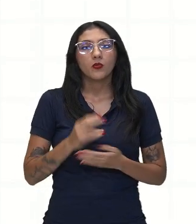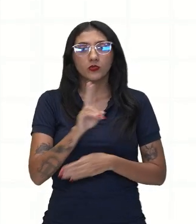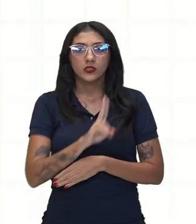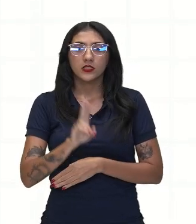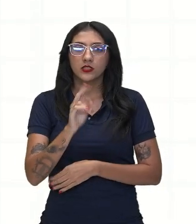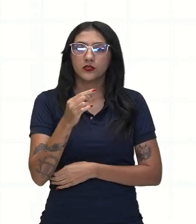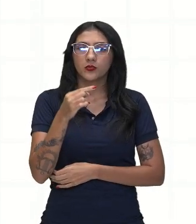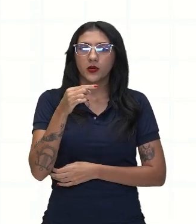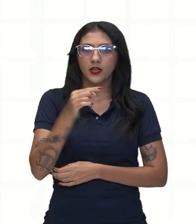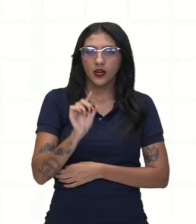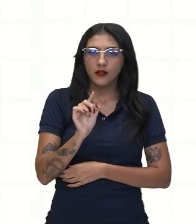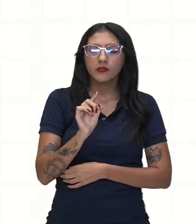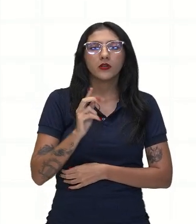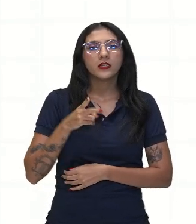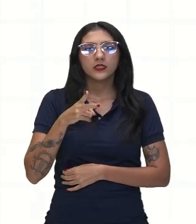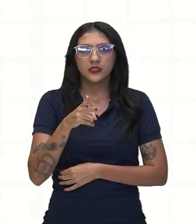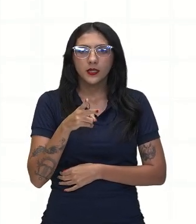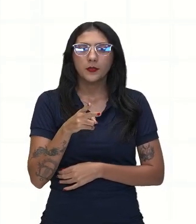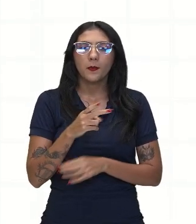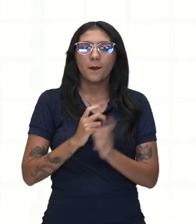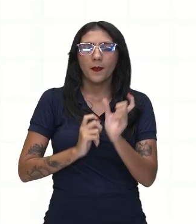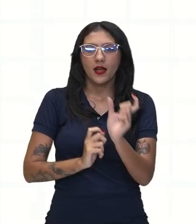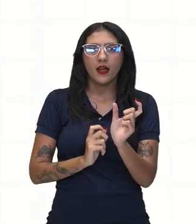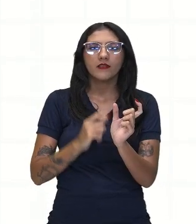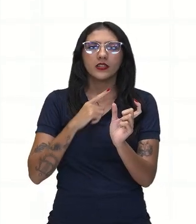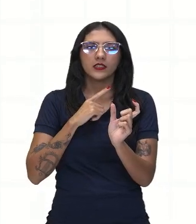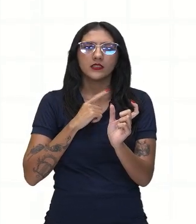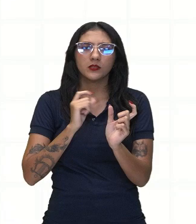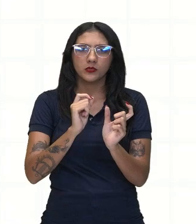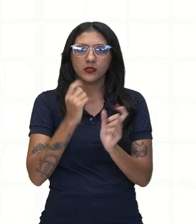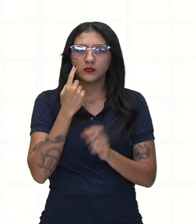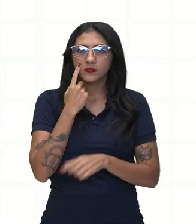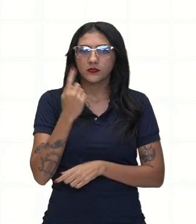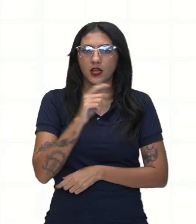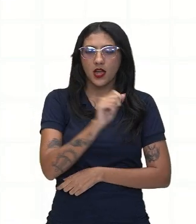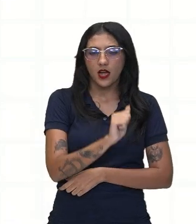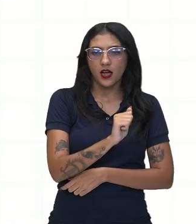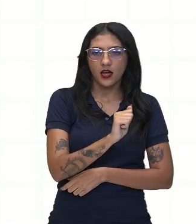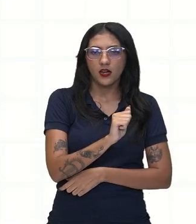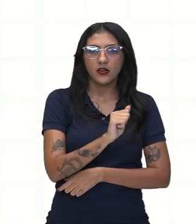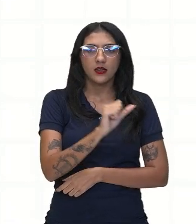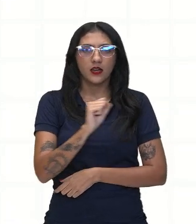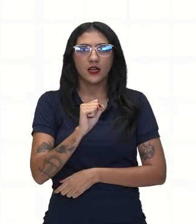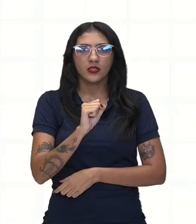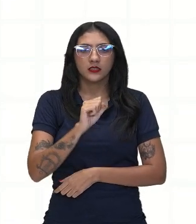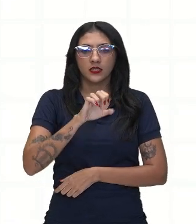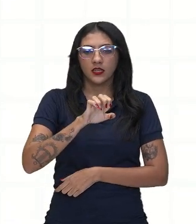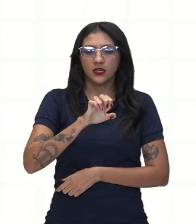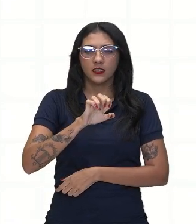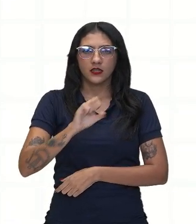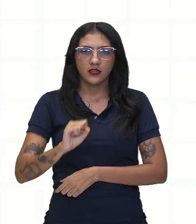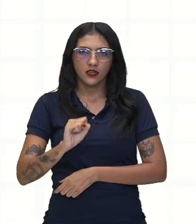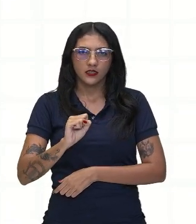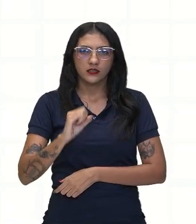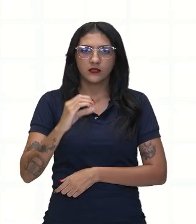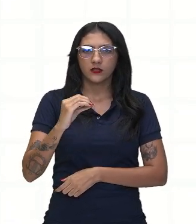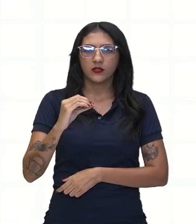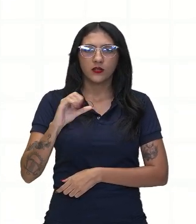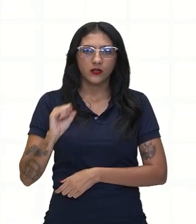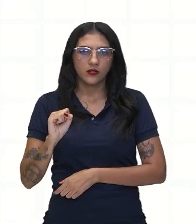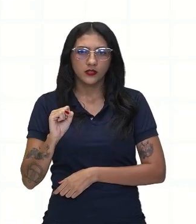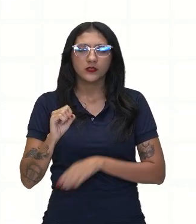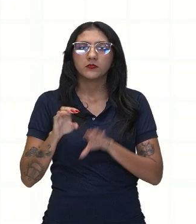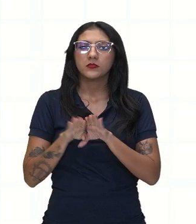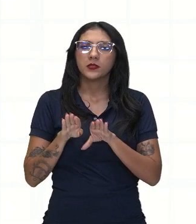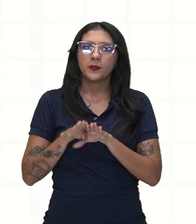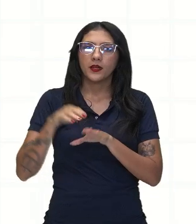graficamente as palavras oxítonas terminadas em a, as, es, os,